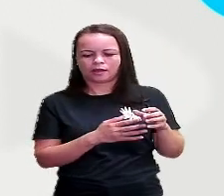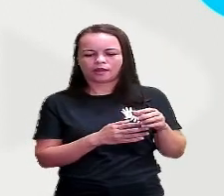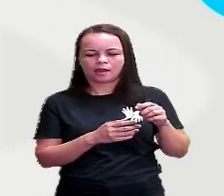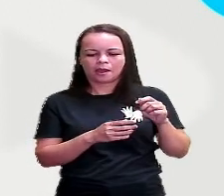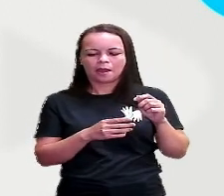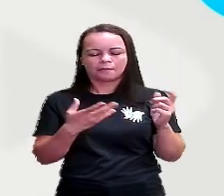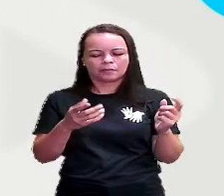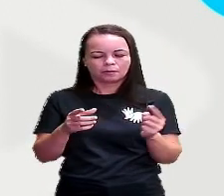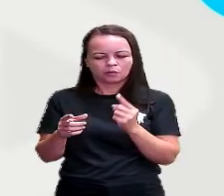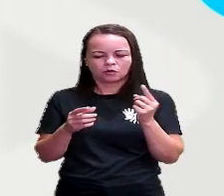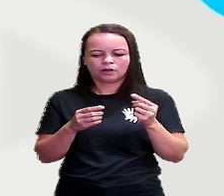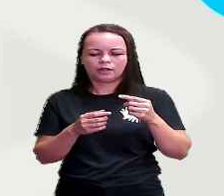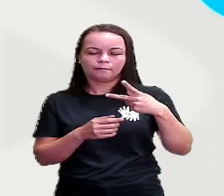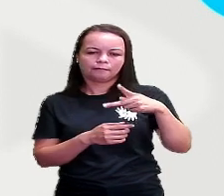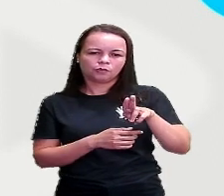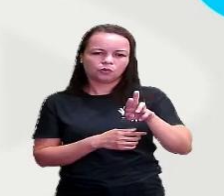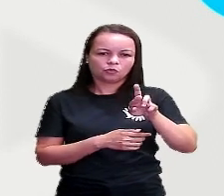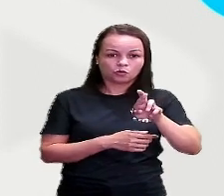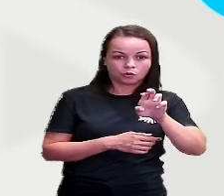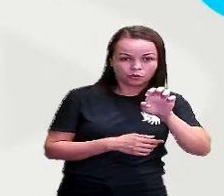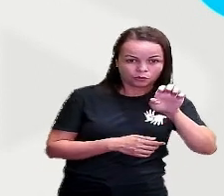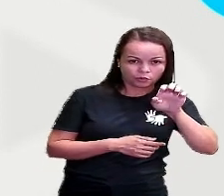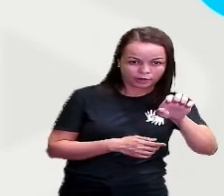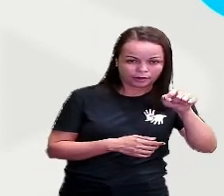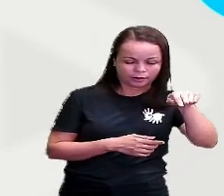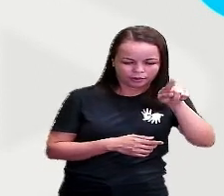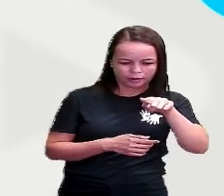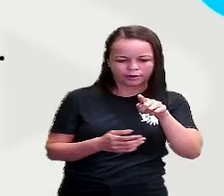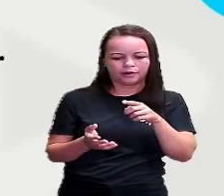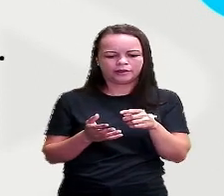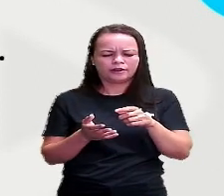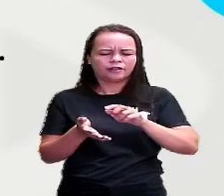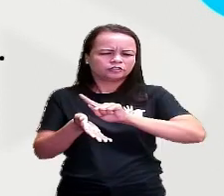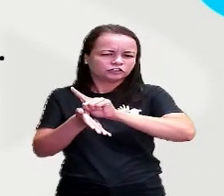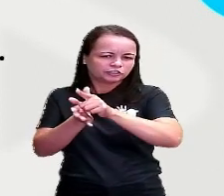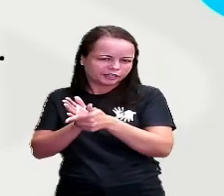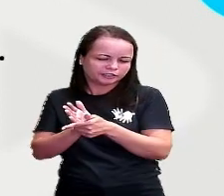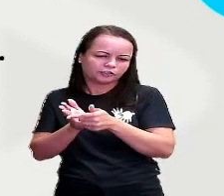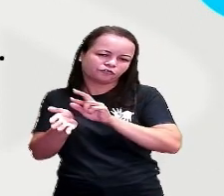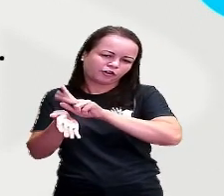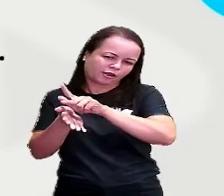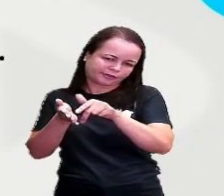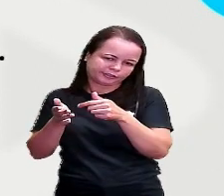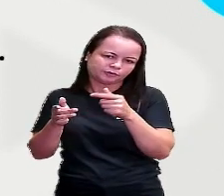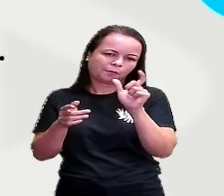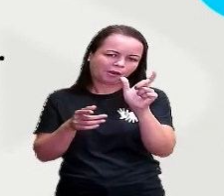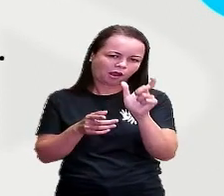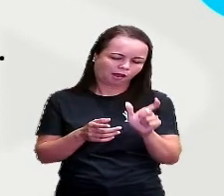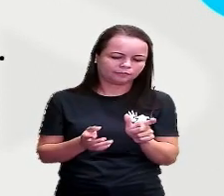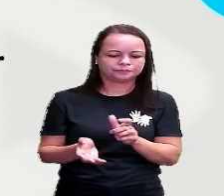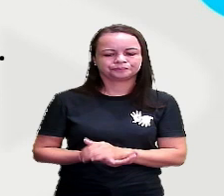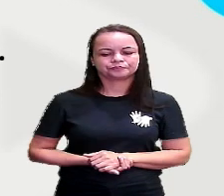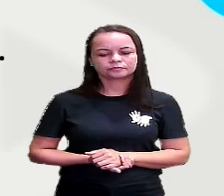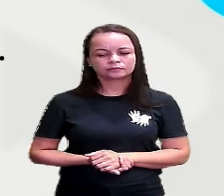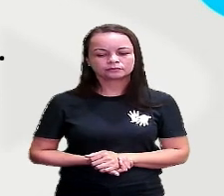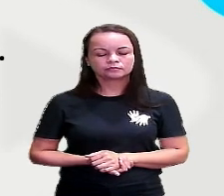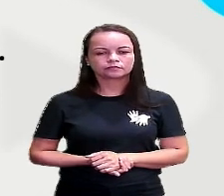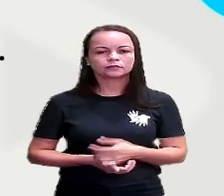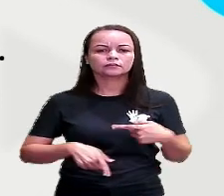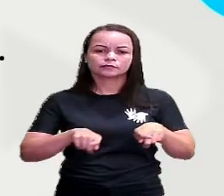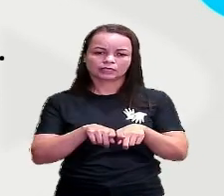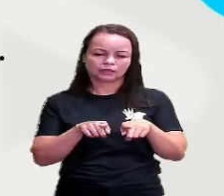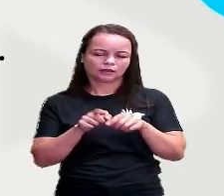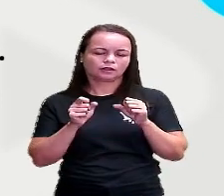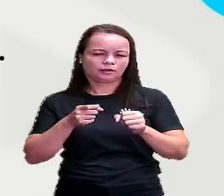purê, você, gênero, entre outras palavras. E a gente pode classificar essas